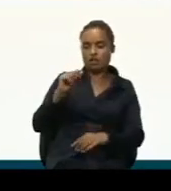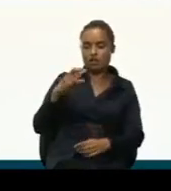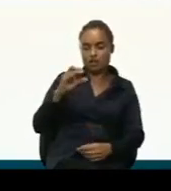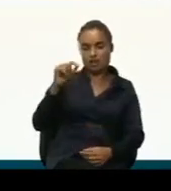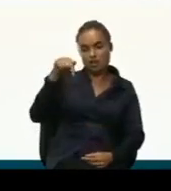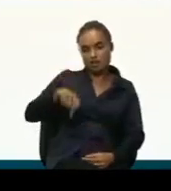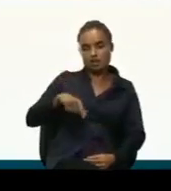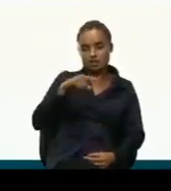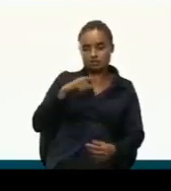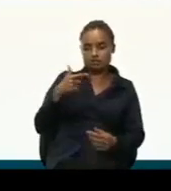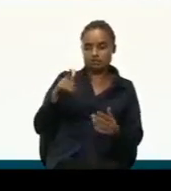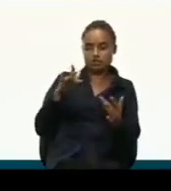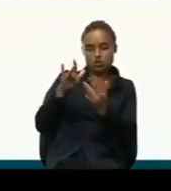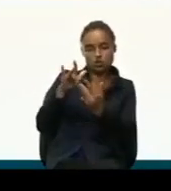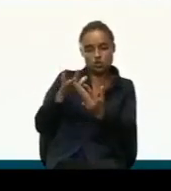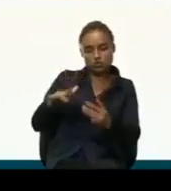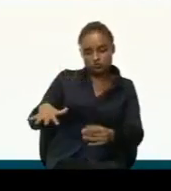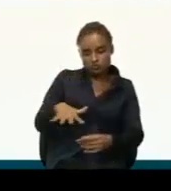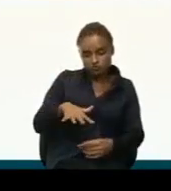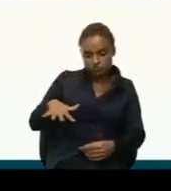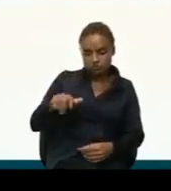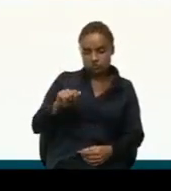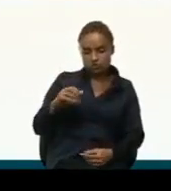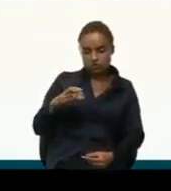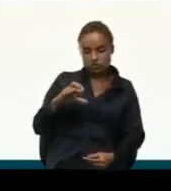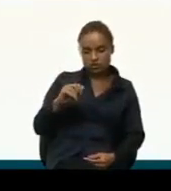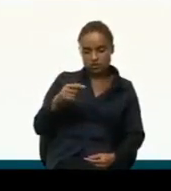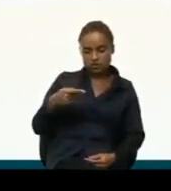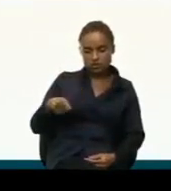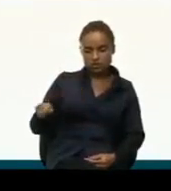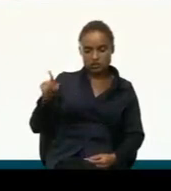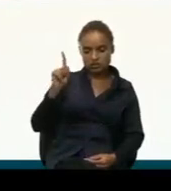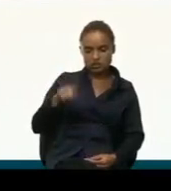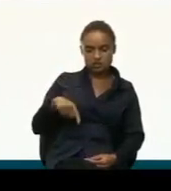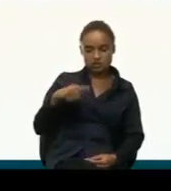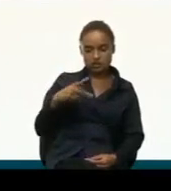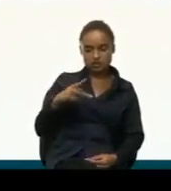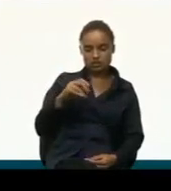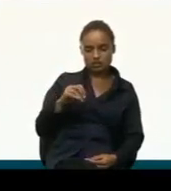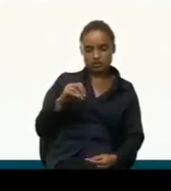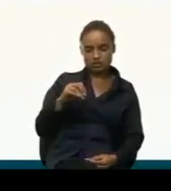não estando em contato com o chão, as pontas do aço